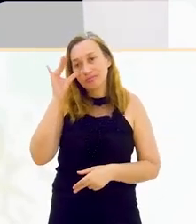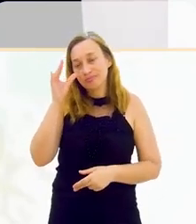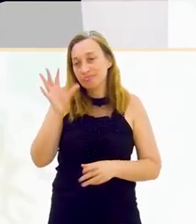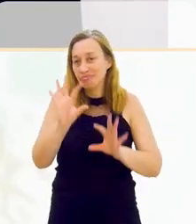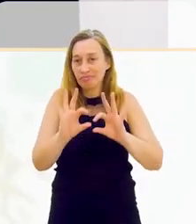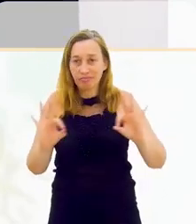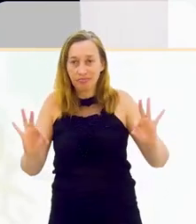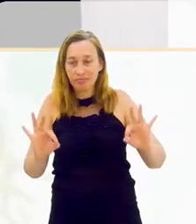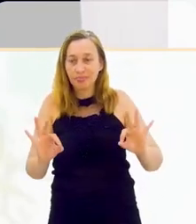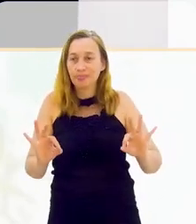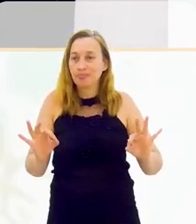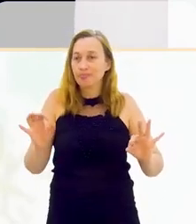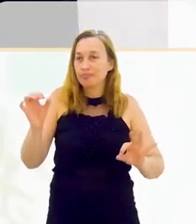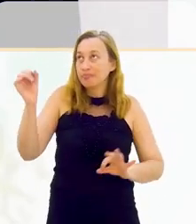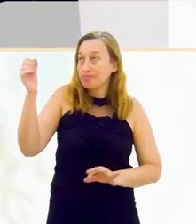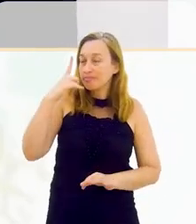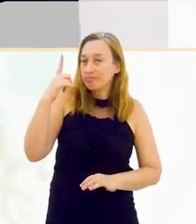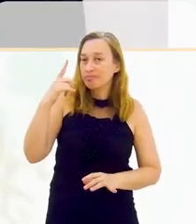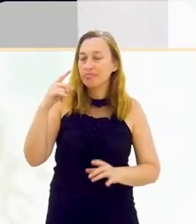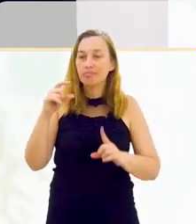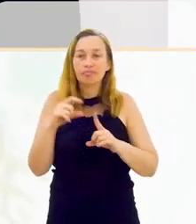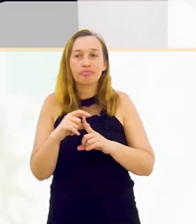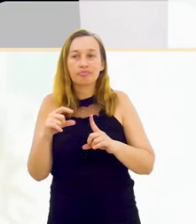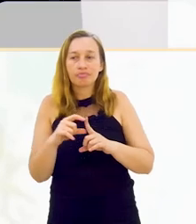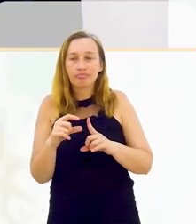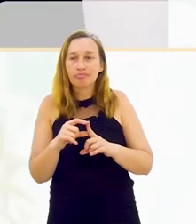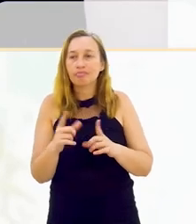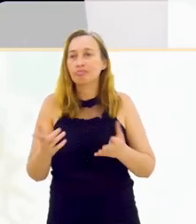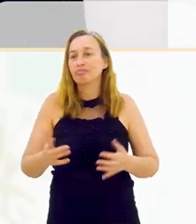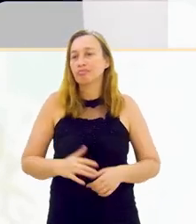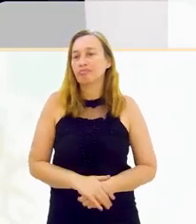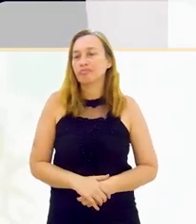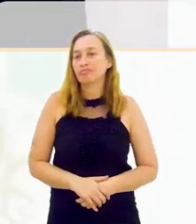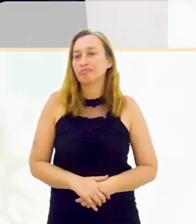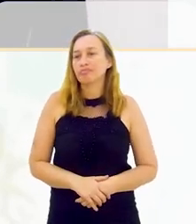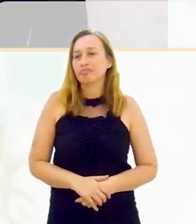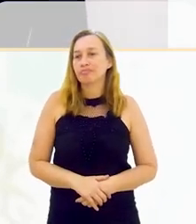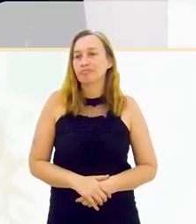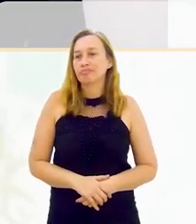coisas interessantíssimas, frases inspiradoras, palavras que te